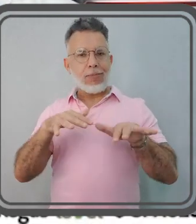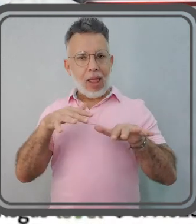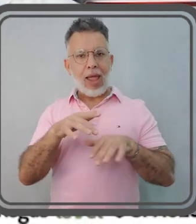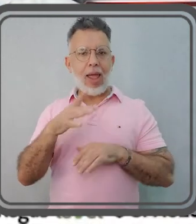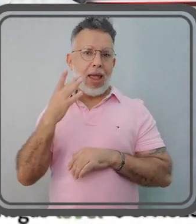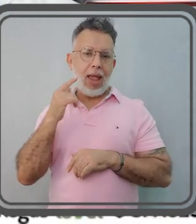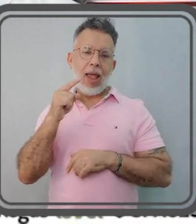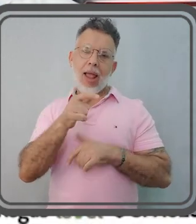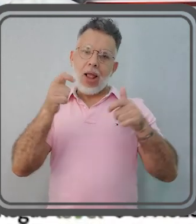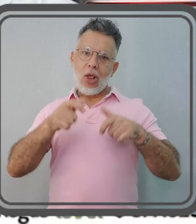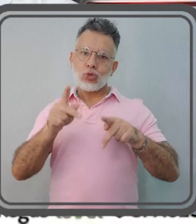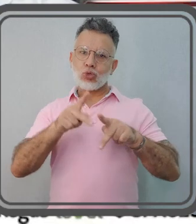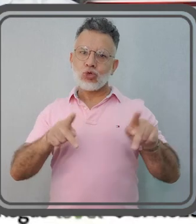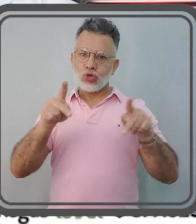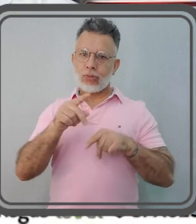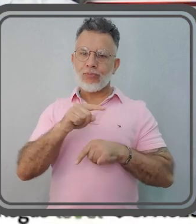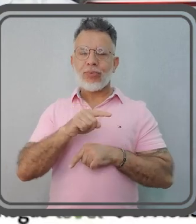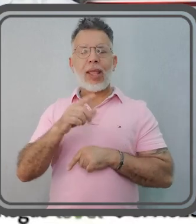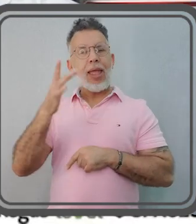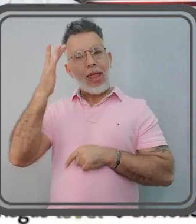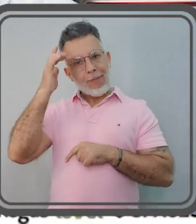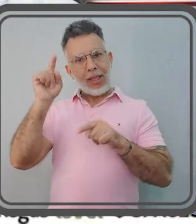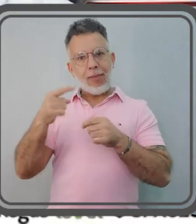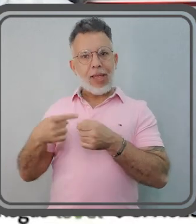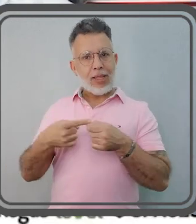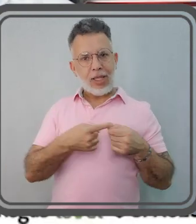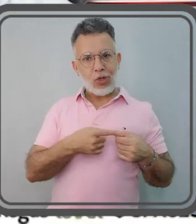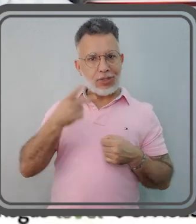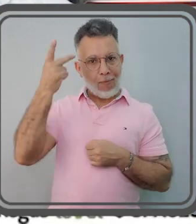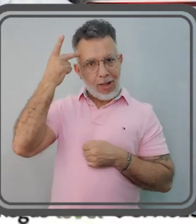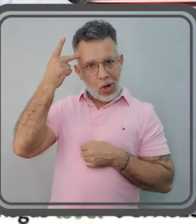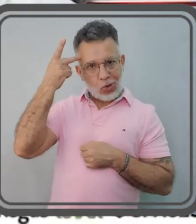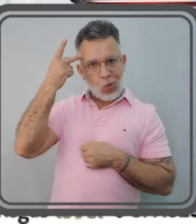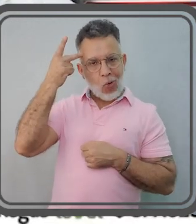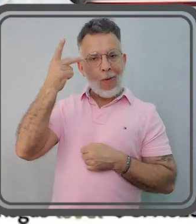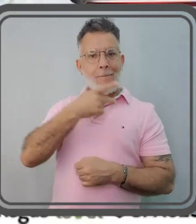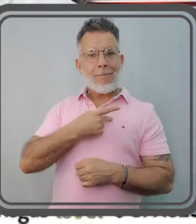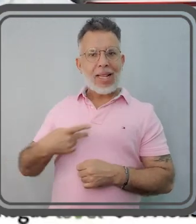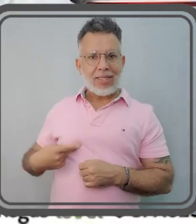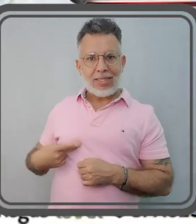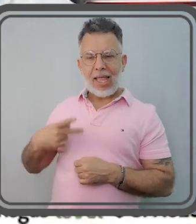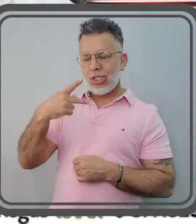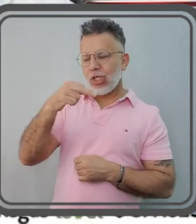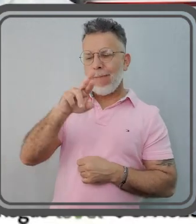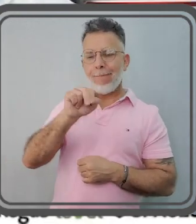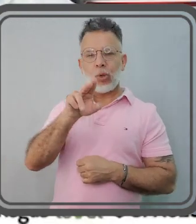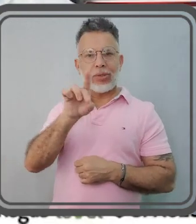inaugura duas lojas no mesmo dia amanhã. Maravilha. Bom, mais uma